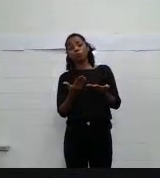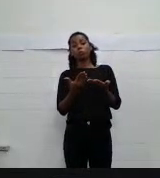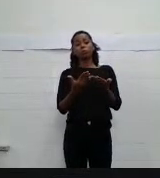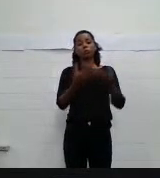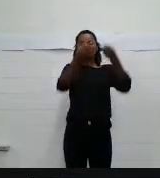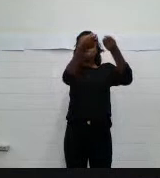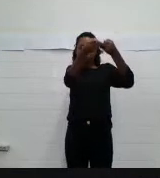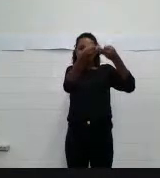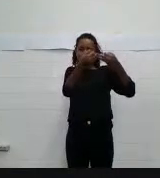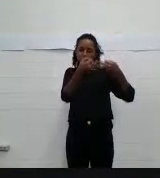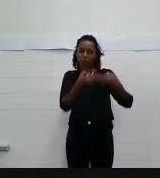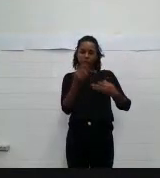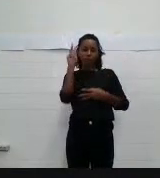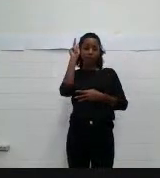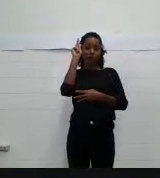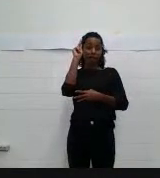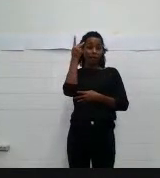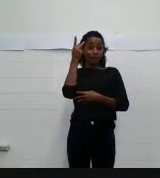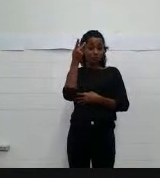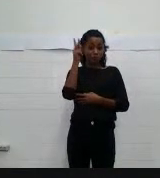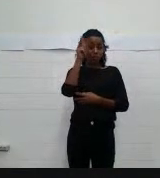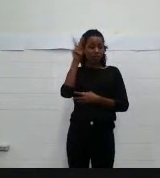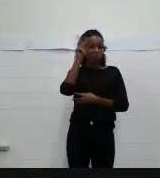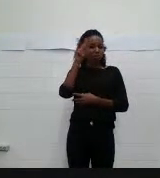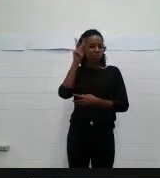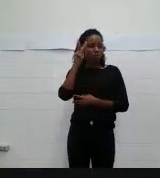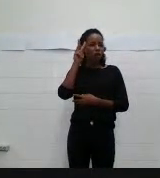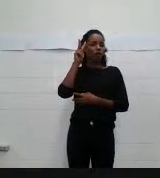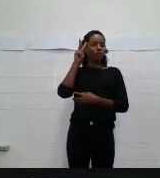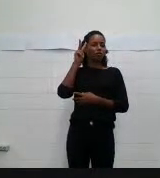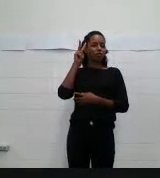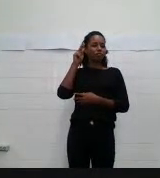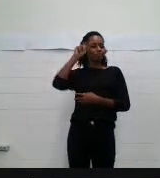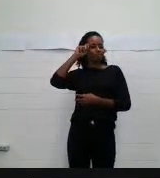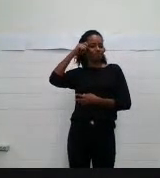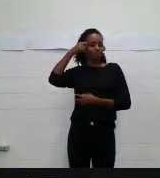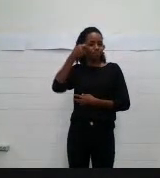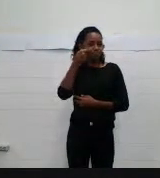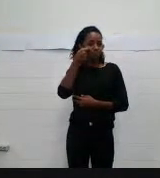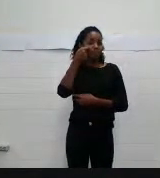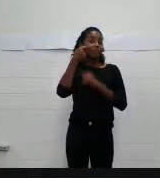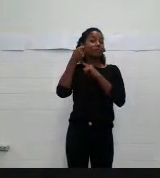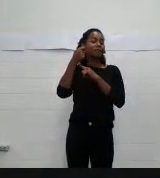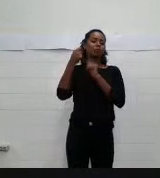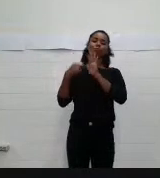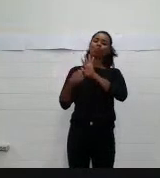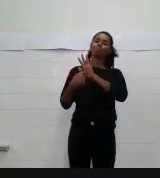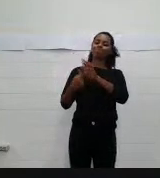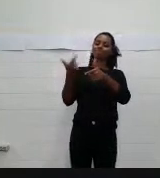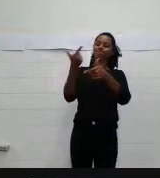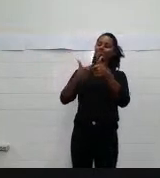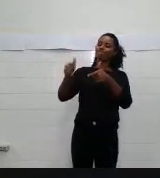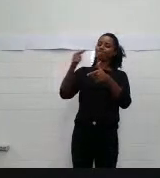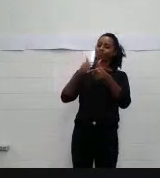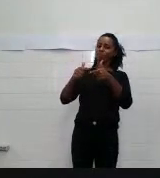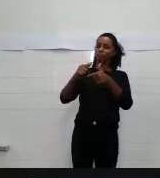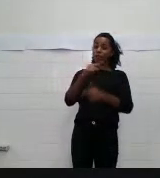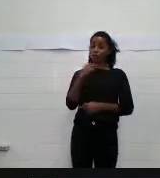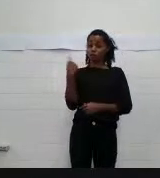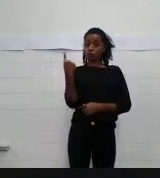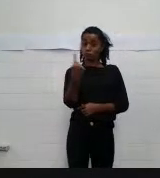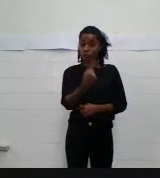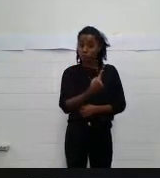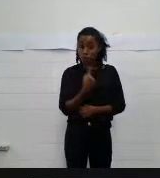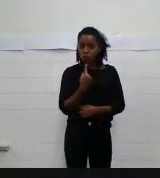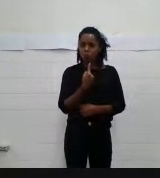dos afro-brasileiros é uma maneira muito problemática e que nós que fazemos crítica